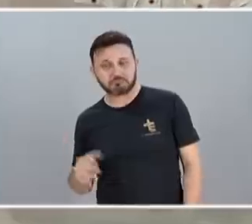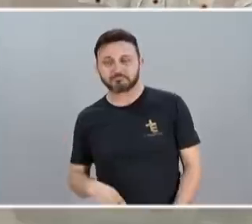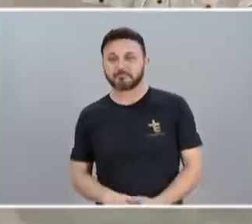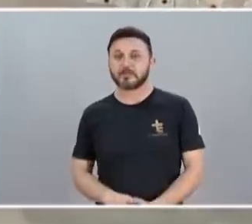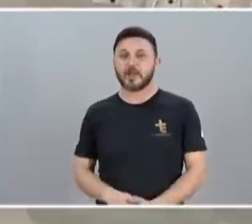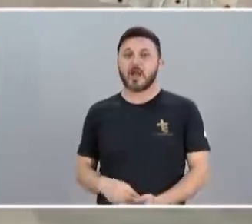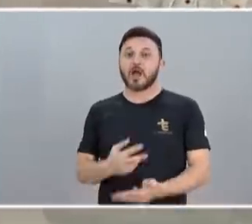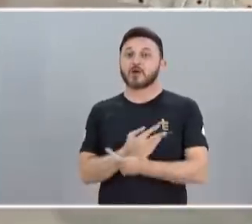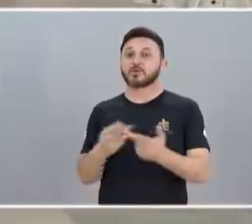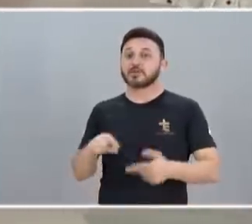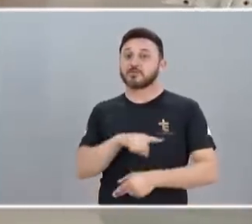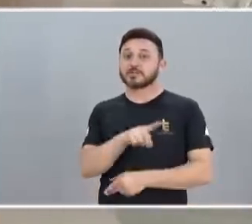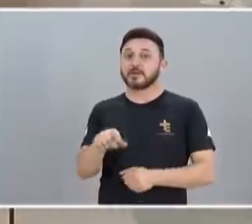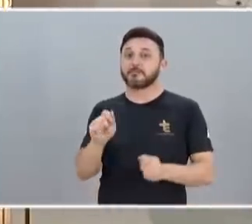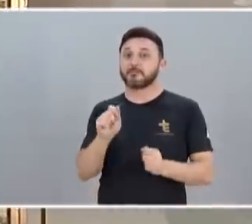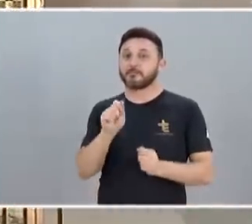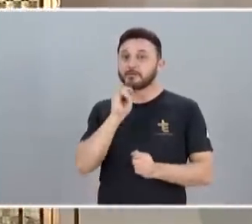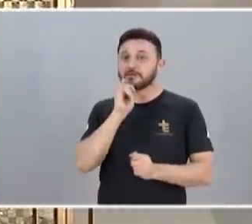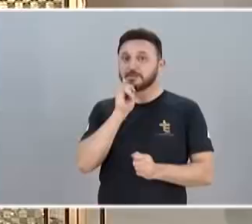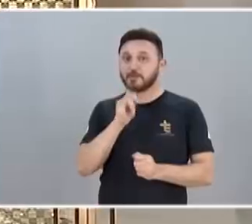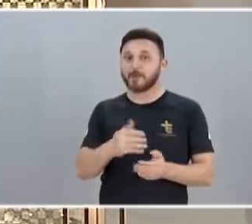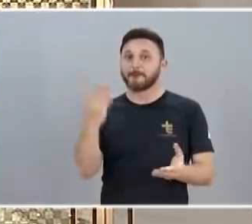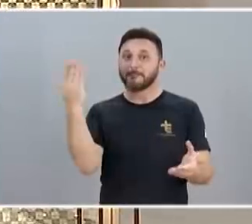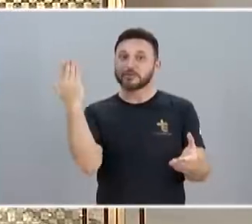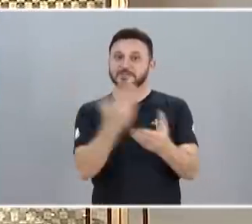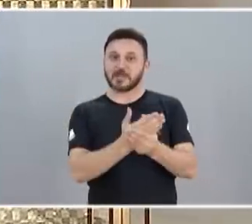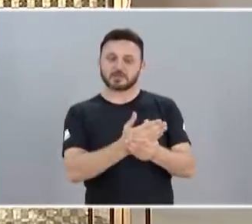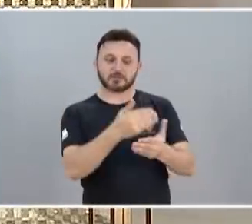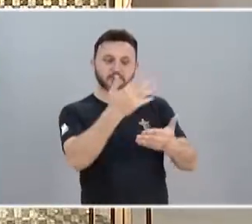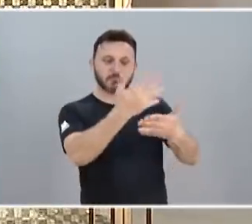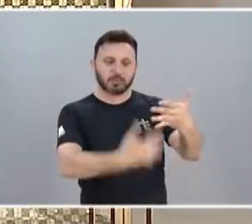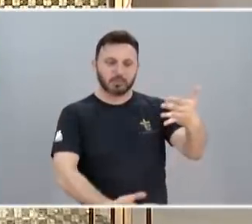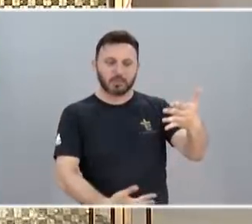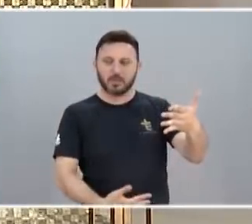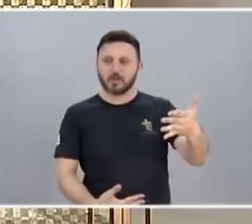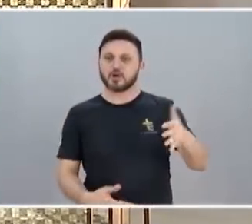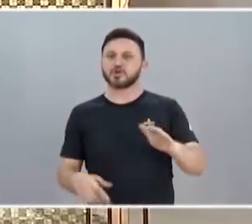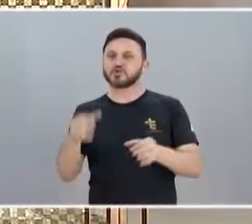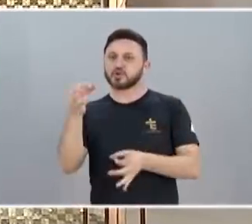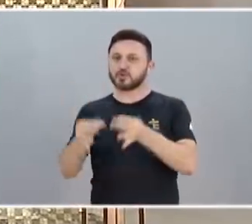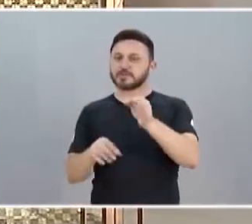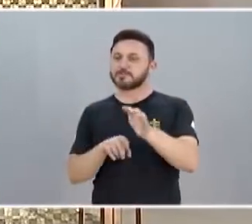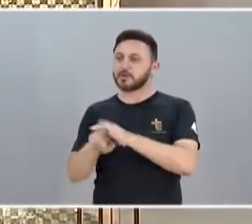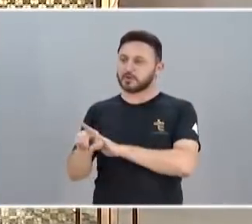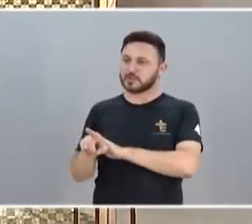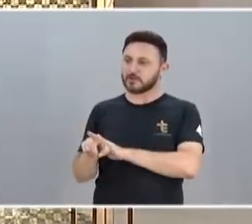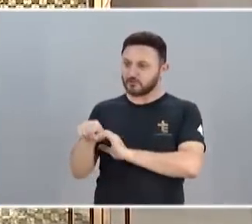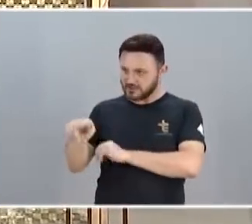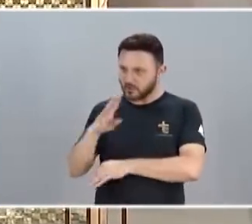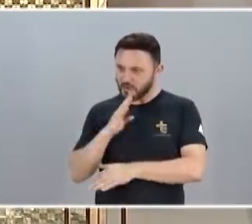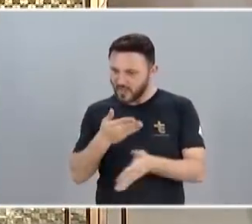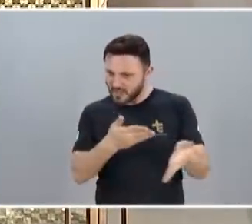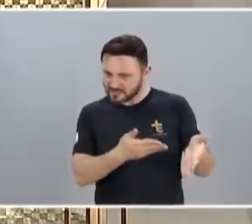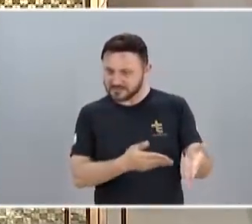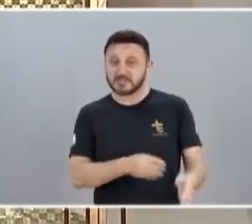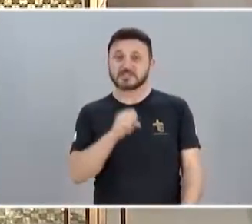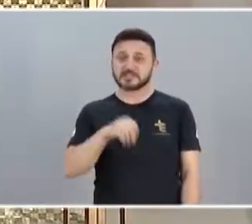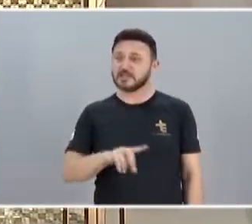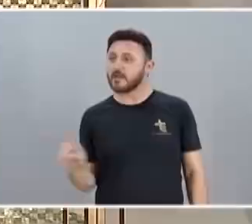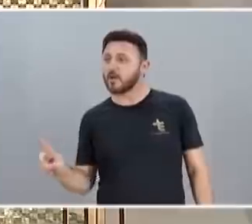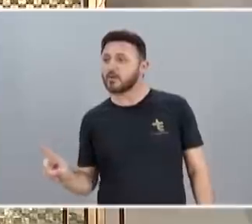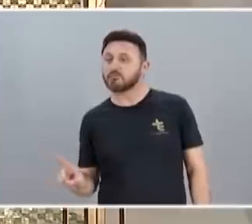Aquilo que você foi arrolado no processo, você conhece ou não conhece? Sim ou não? Não tem meio